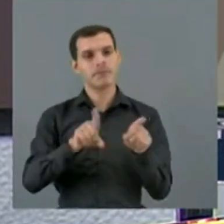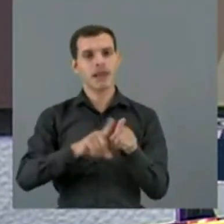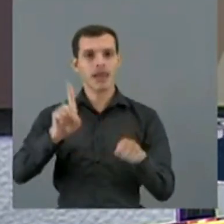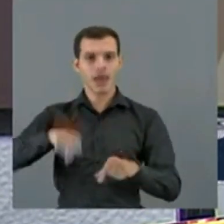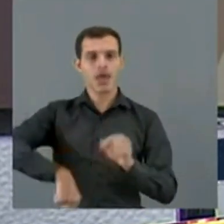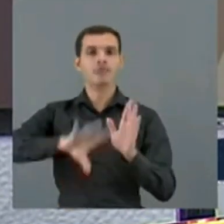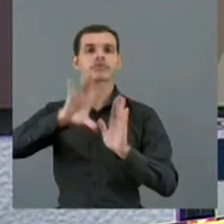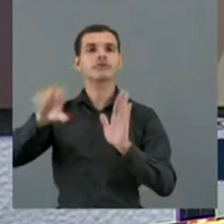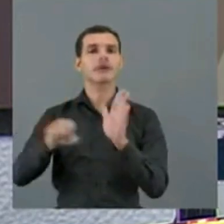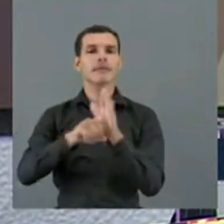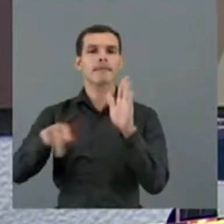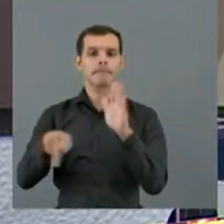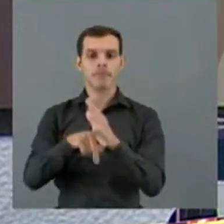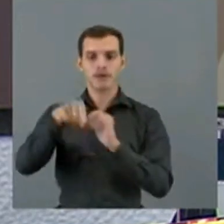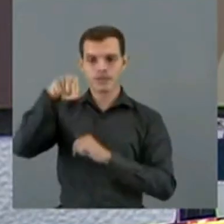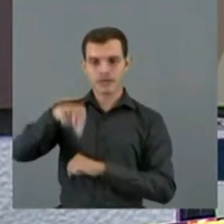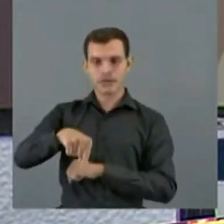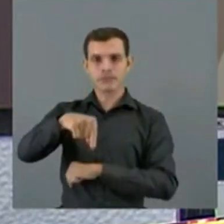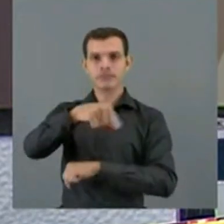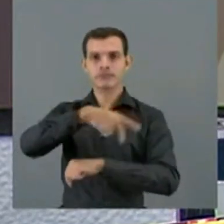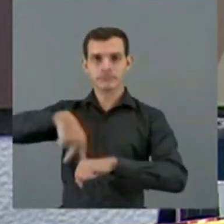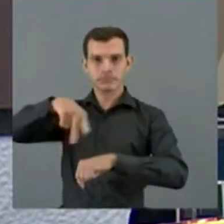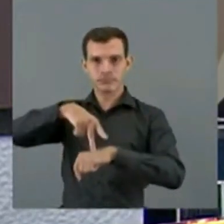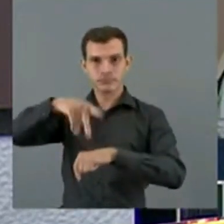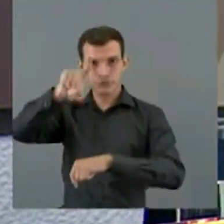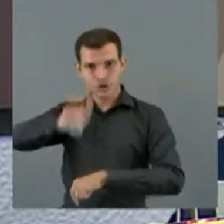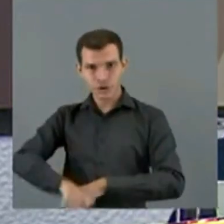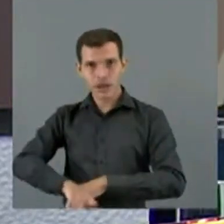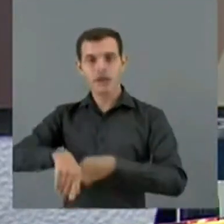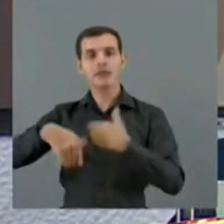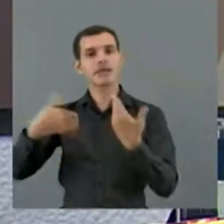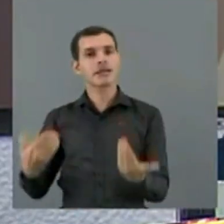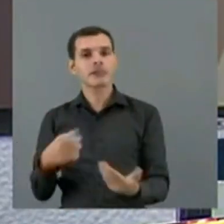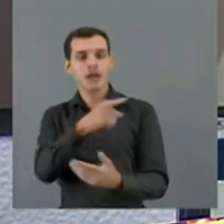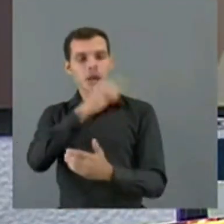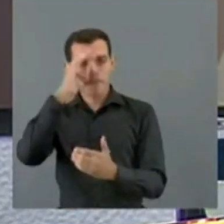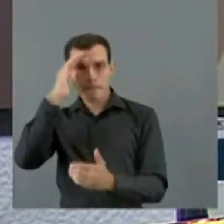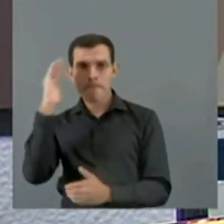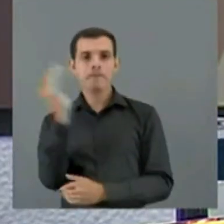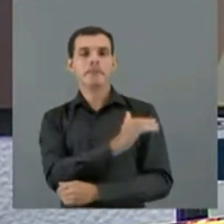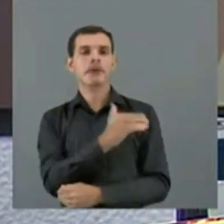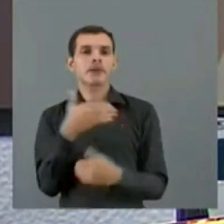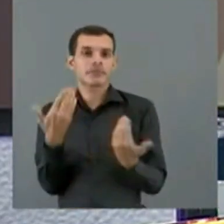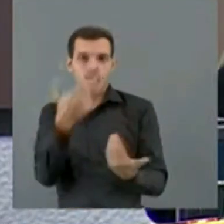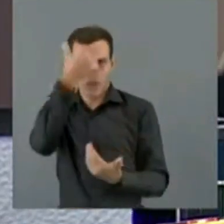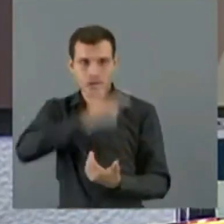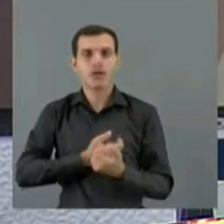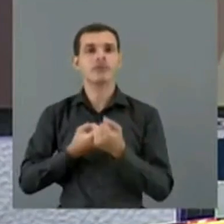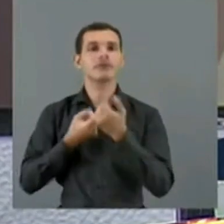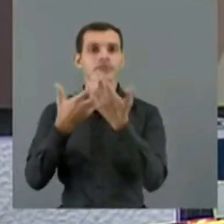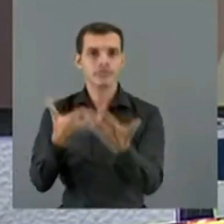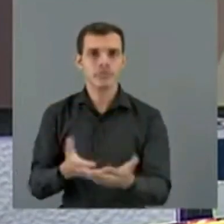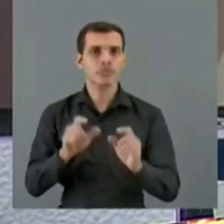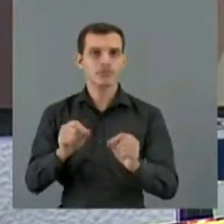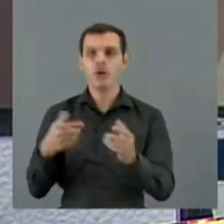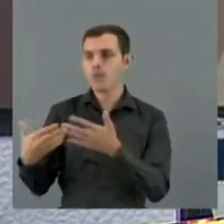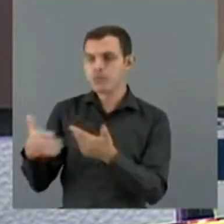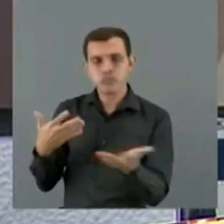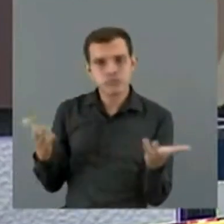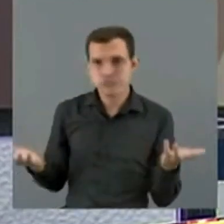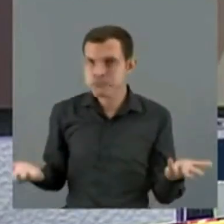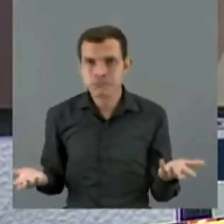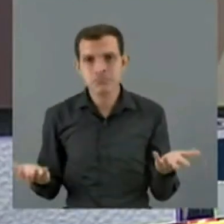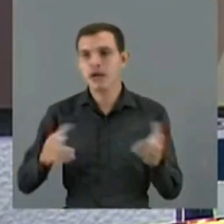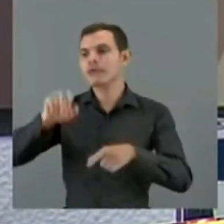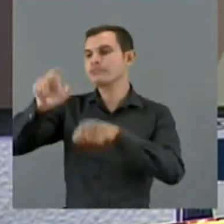Direito, a partir do momento que não respeitamos a Constituição, não é, eu estou falando fatos tratados de bandido, mas não independente de ser bandido,